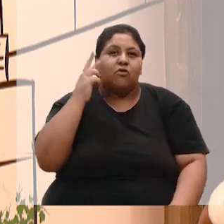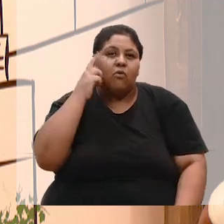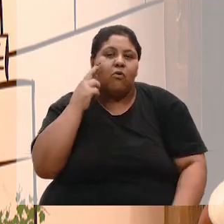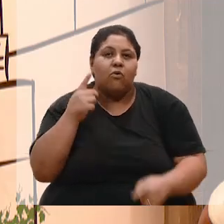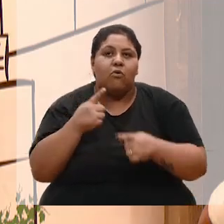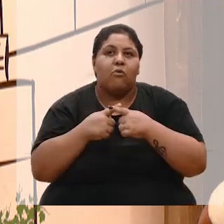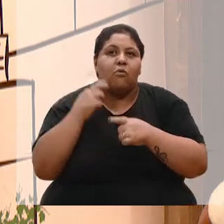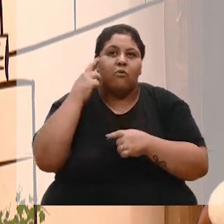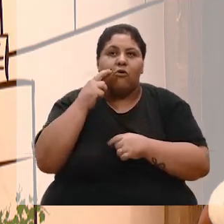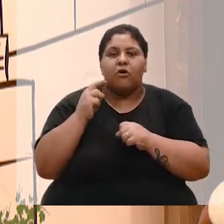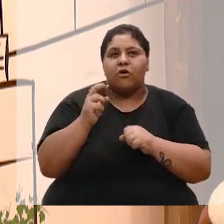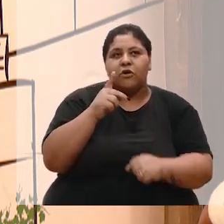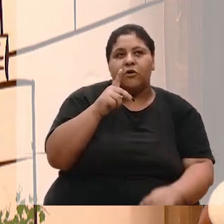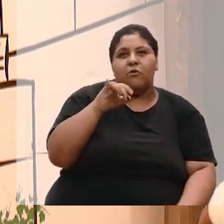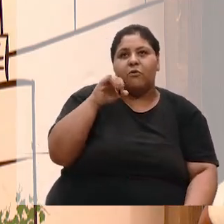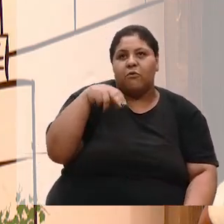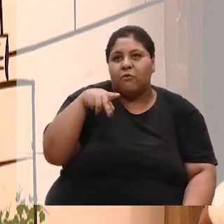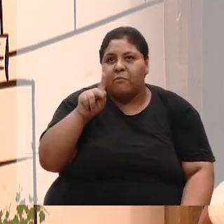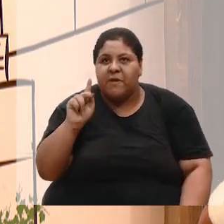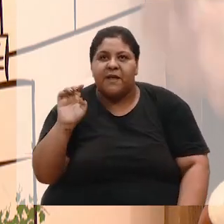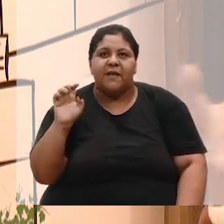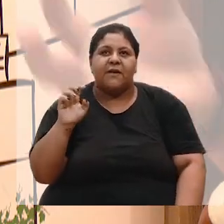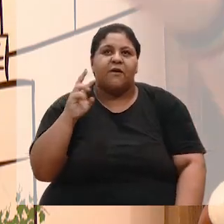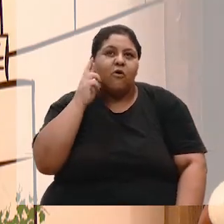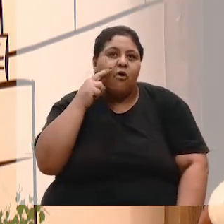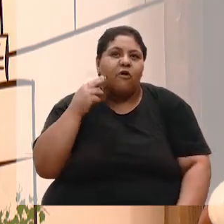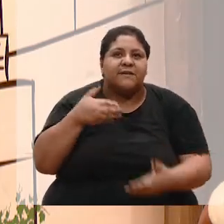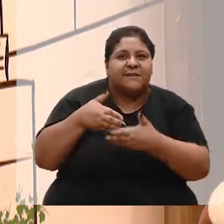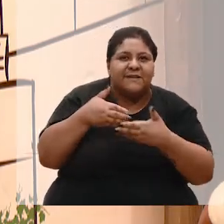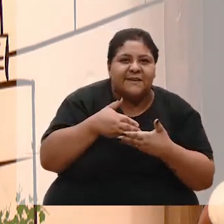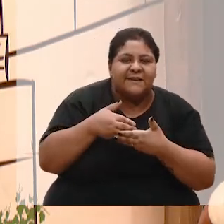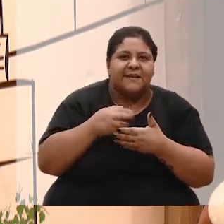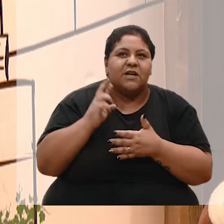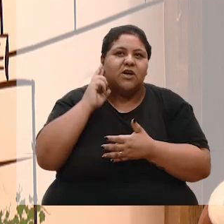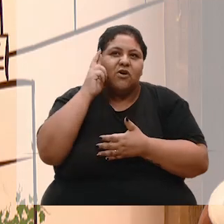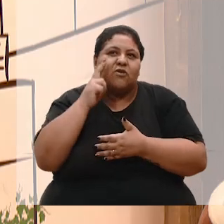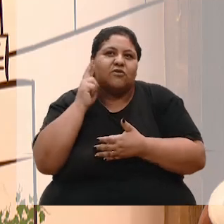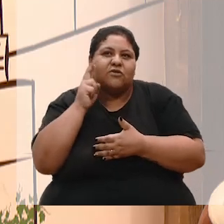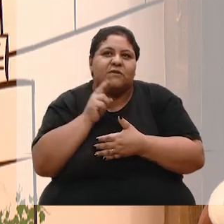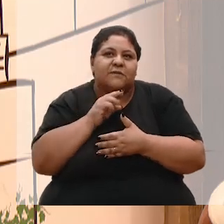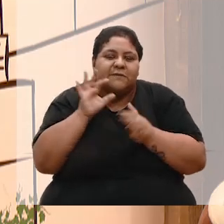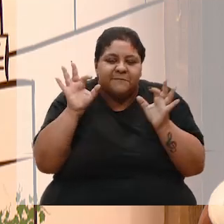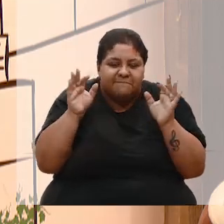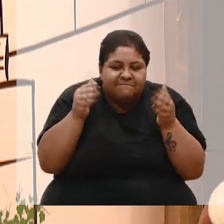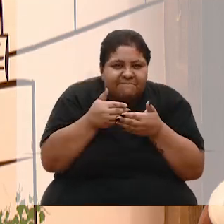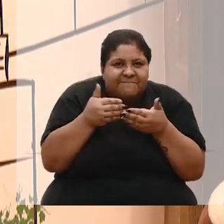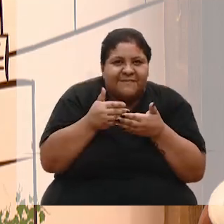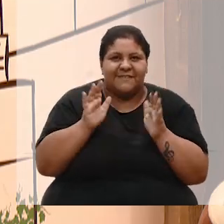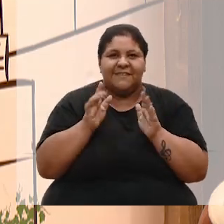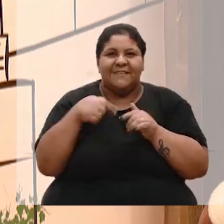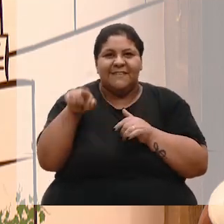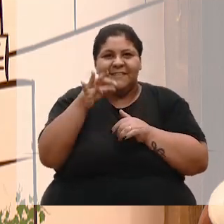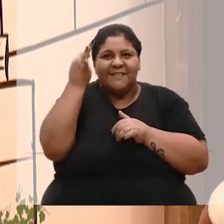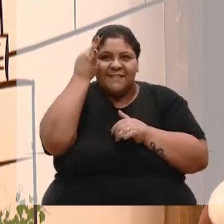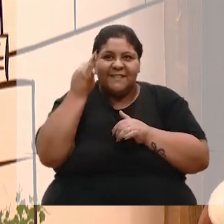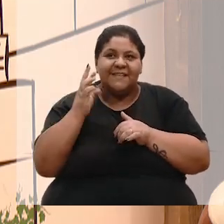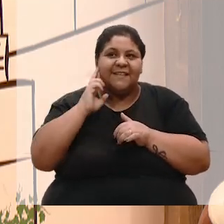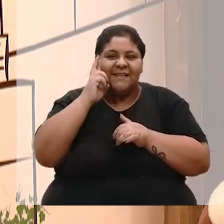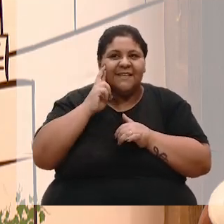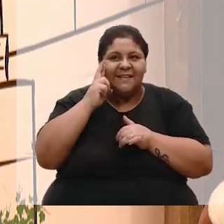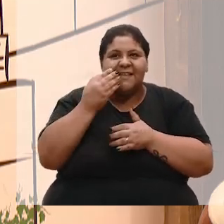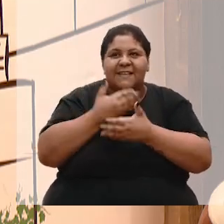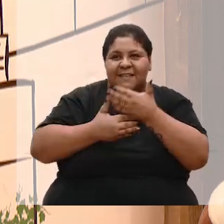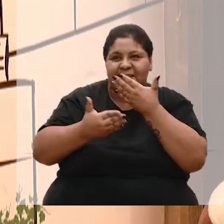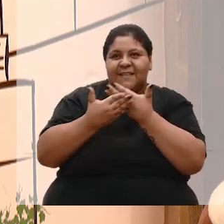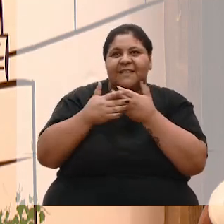ela pode ser o rosa pink, ela pode ser rosa bebê, ela pode ser aquele rosa bem ali, né? E a gente acaba entendendo que o rosa, além de